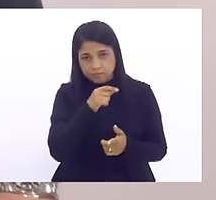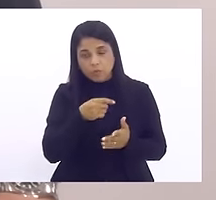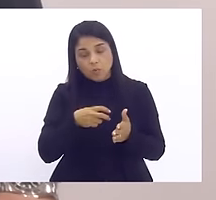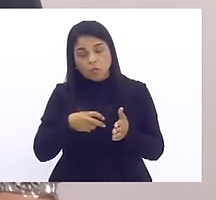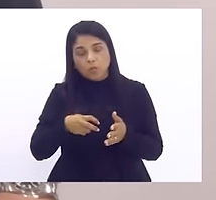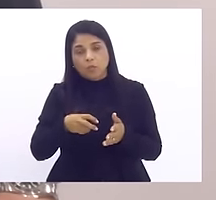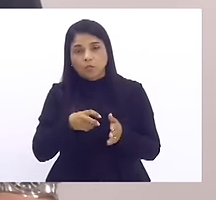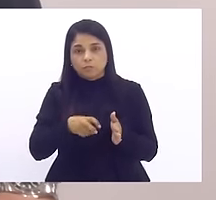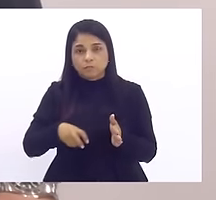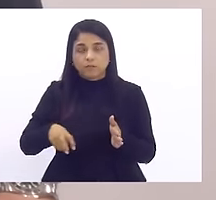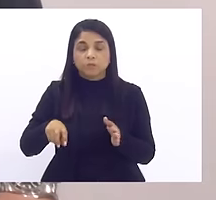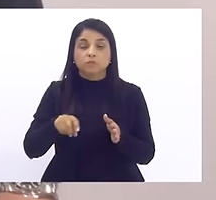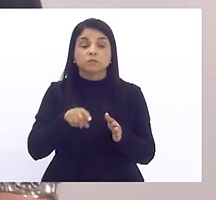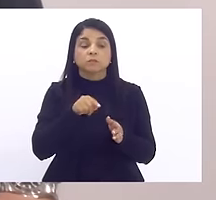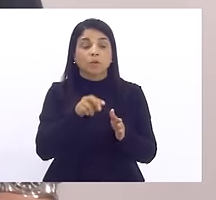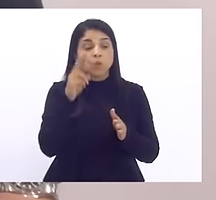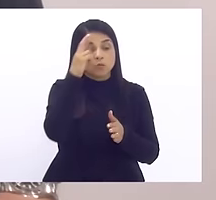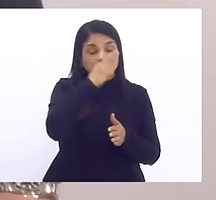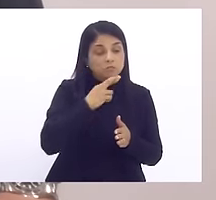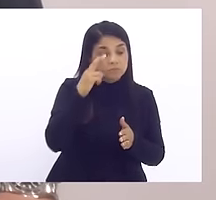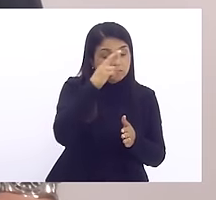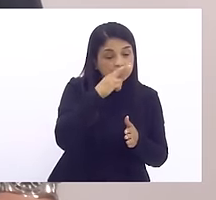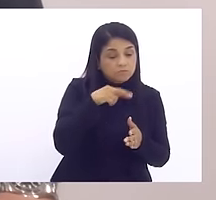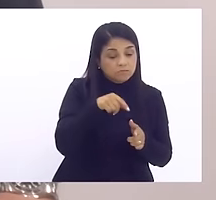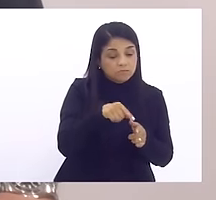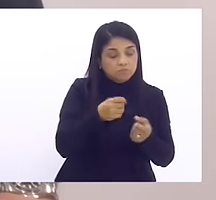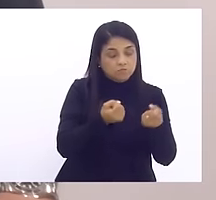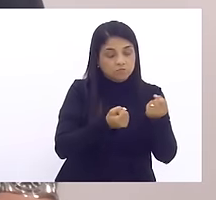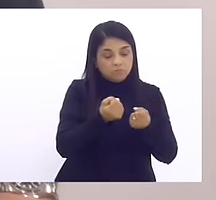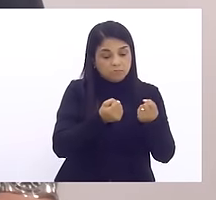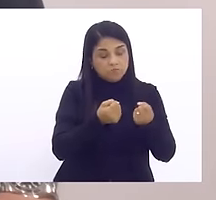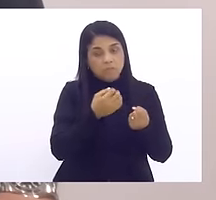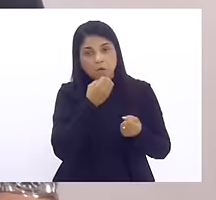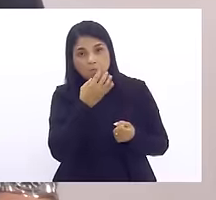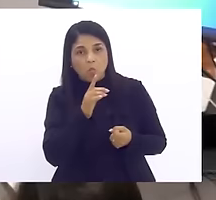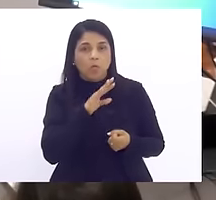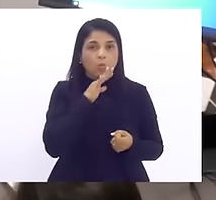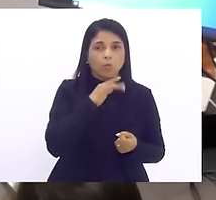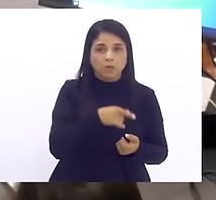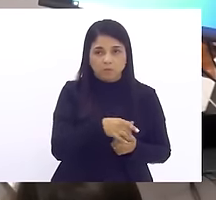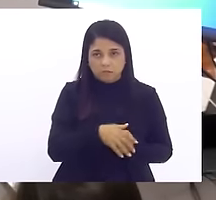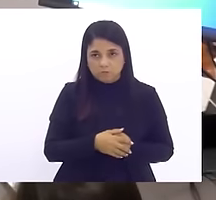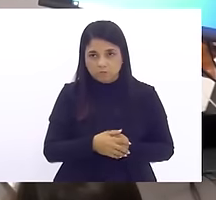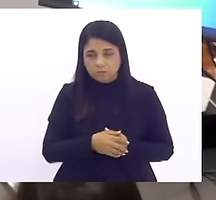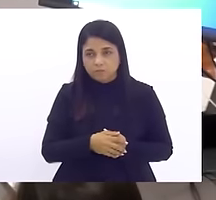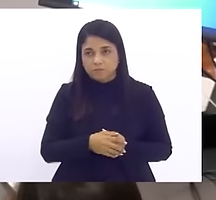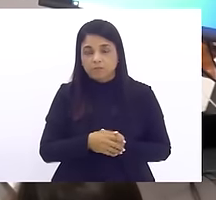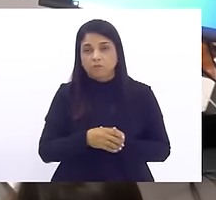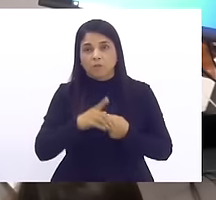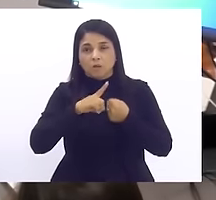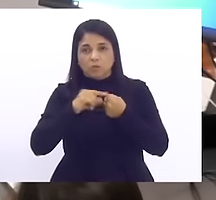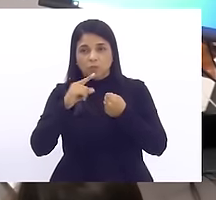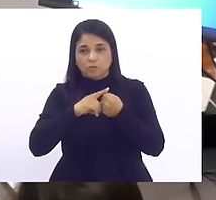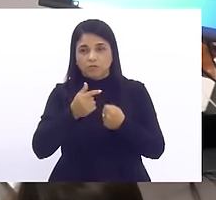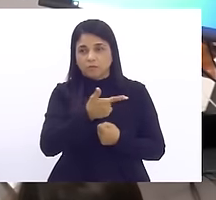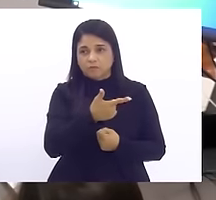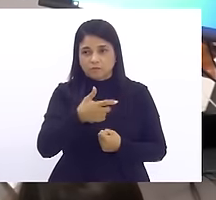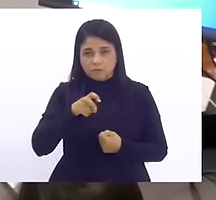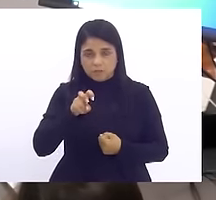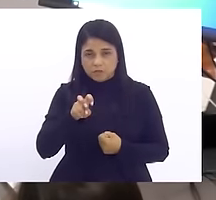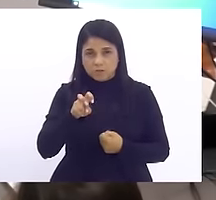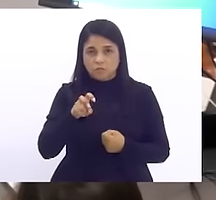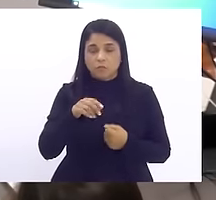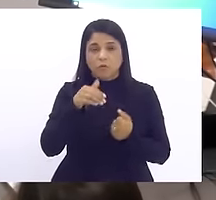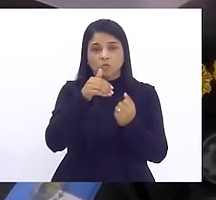fazer essa verificação de condições de trafegabilidade dos veículos Presidente é o artigo 25 do Código de Trânsito Brasileiro